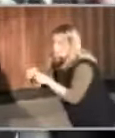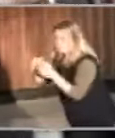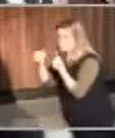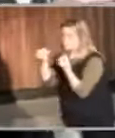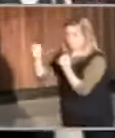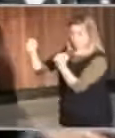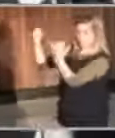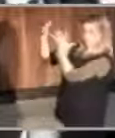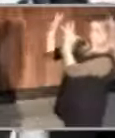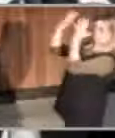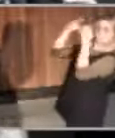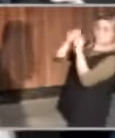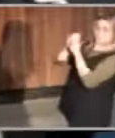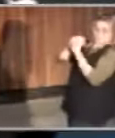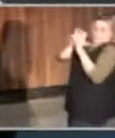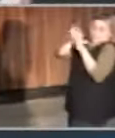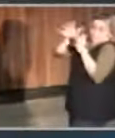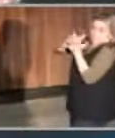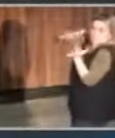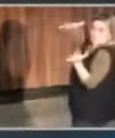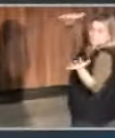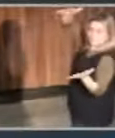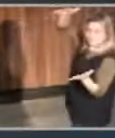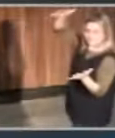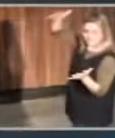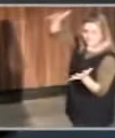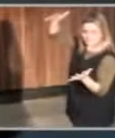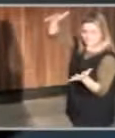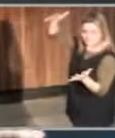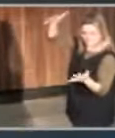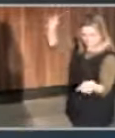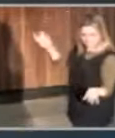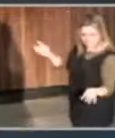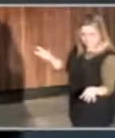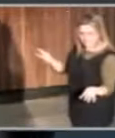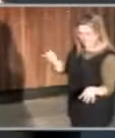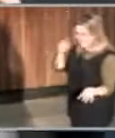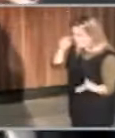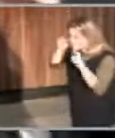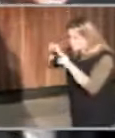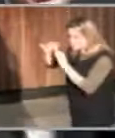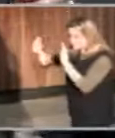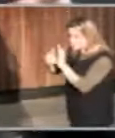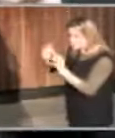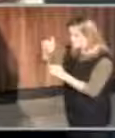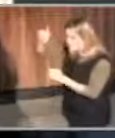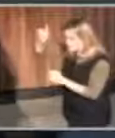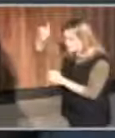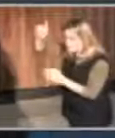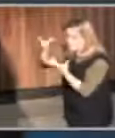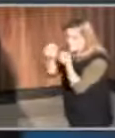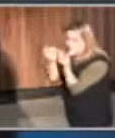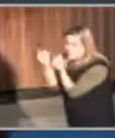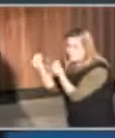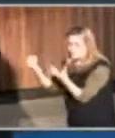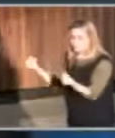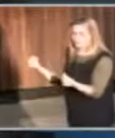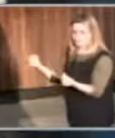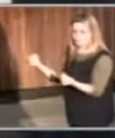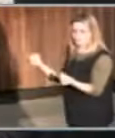estava no meio deles. Você pode imaginar isso? Essa geração foi apaixonada e começou a conquistar a terra.